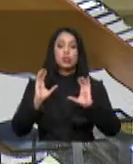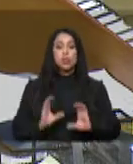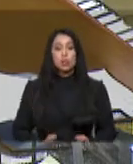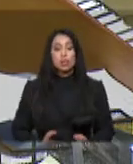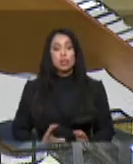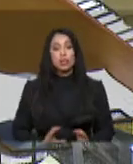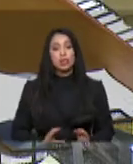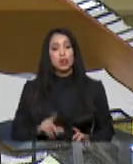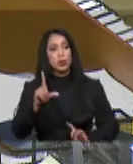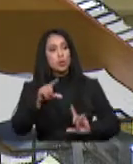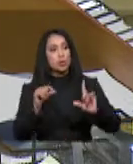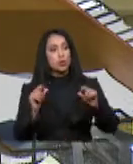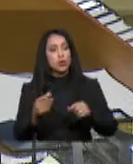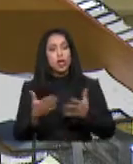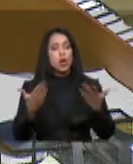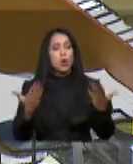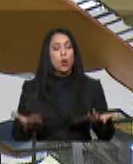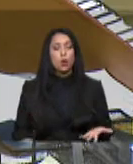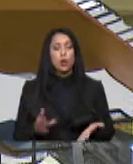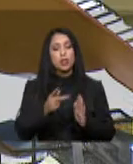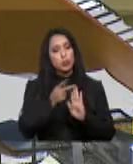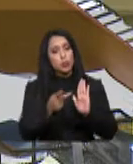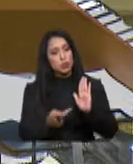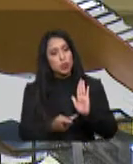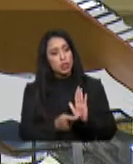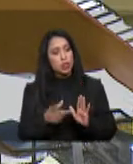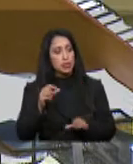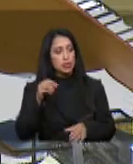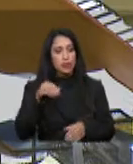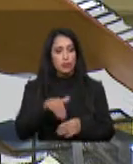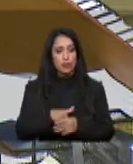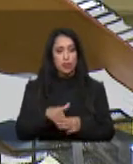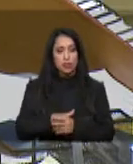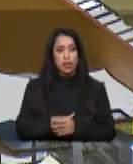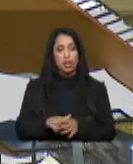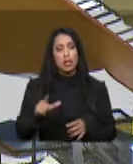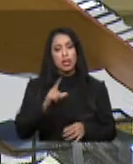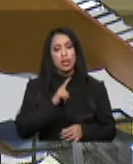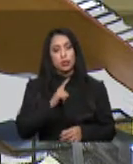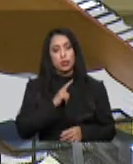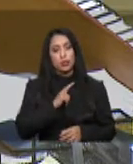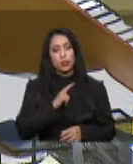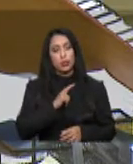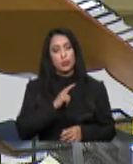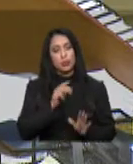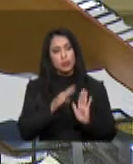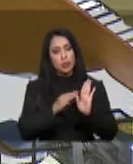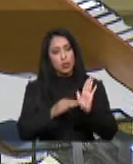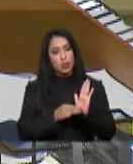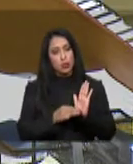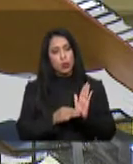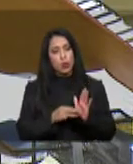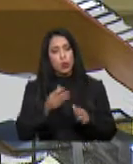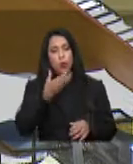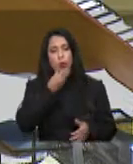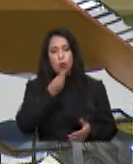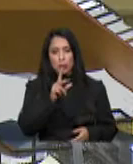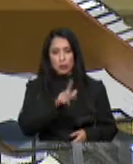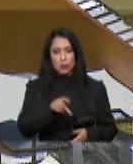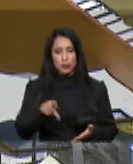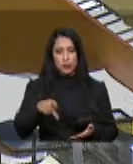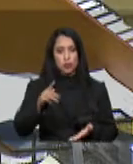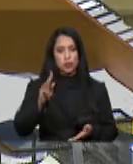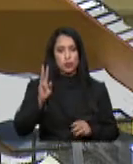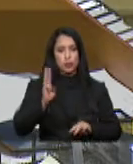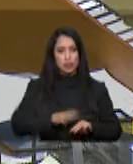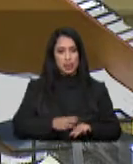opinar sobre quais projetos entende que deva ser votado, isso foi inspirado no método inovador do matemático Karel